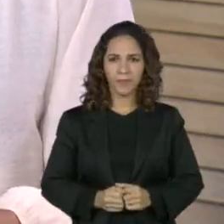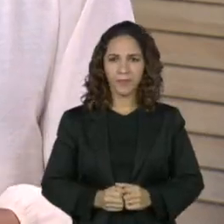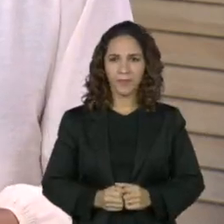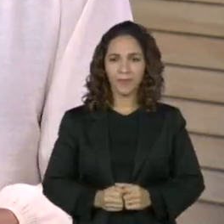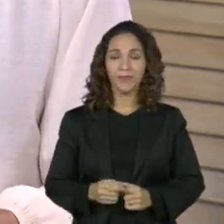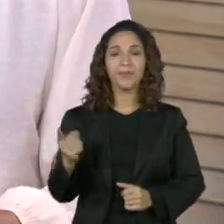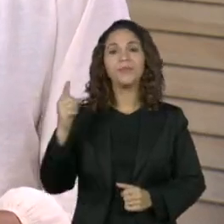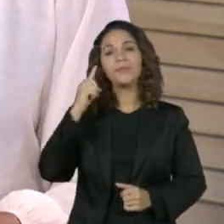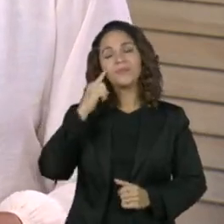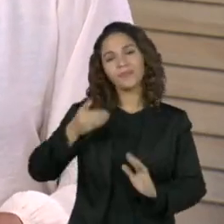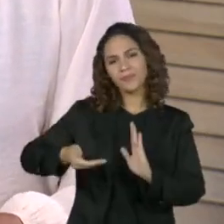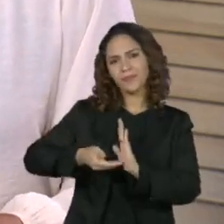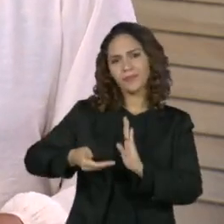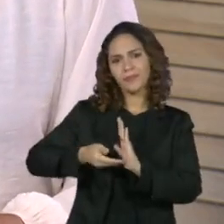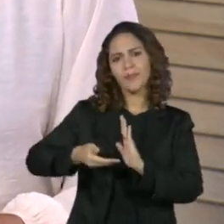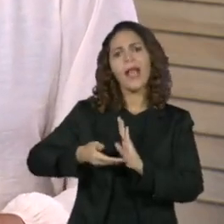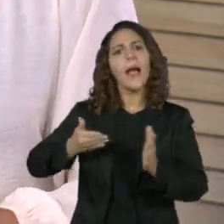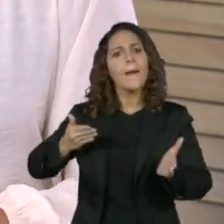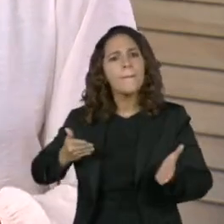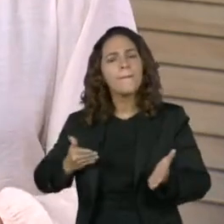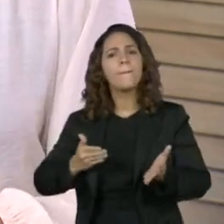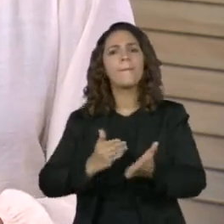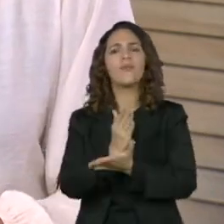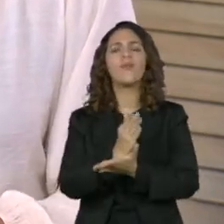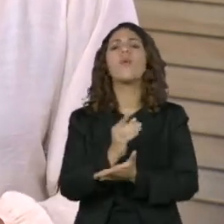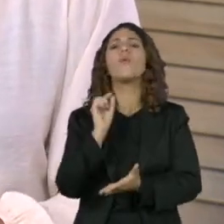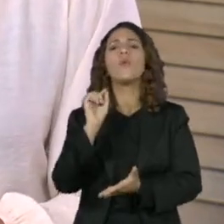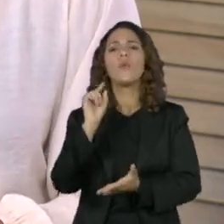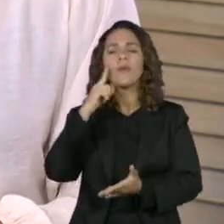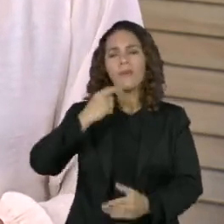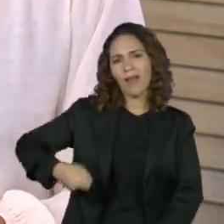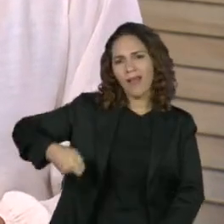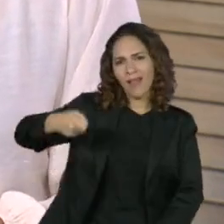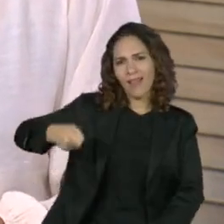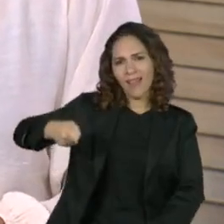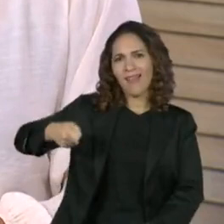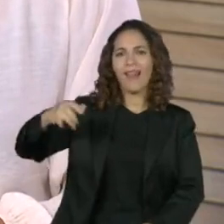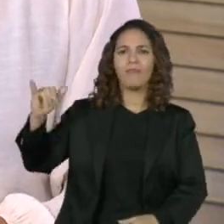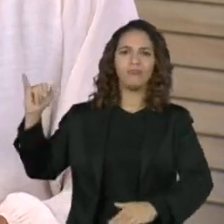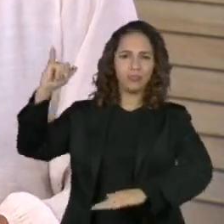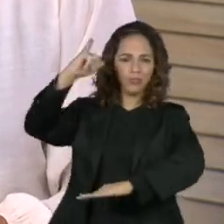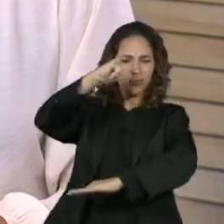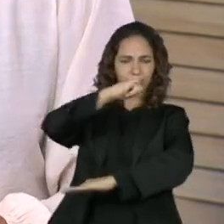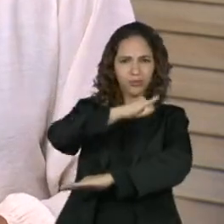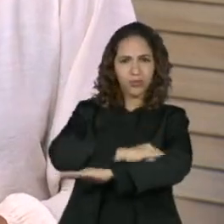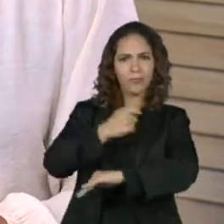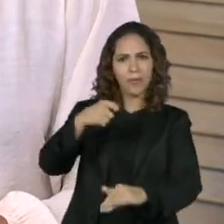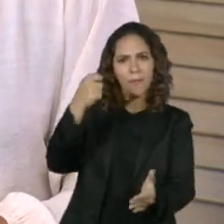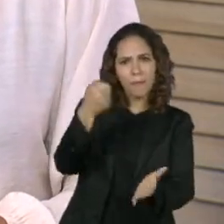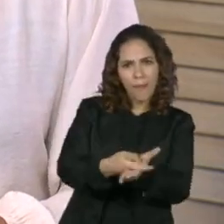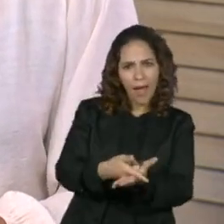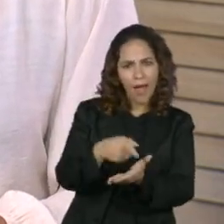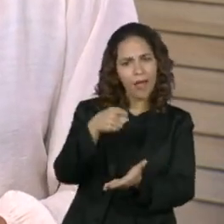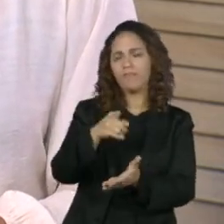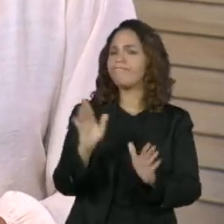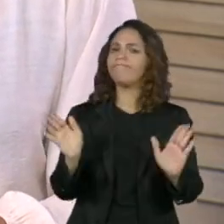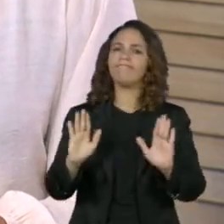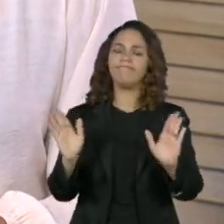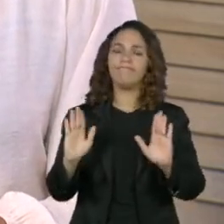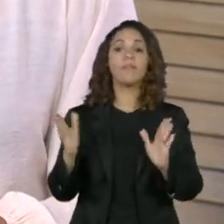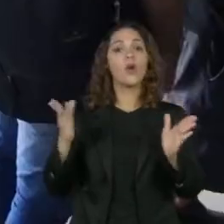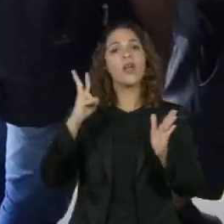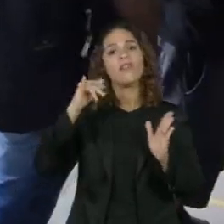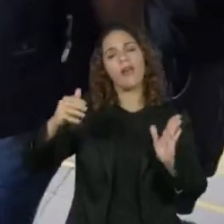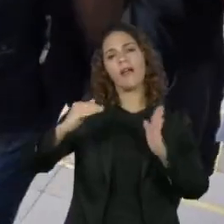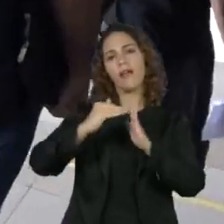A Câmara dos Deputados aprovou a derrubada da cobrança por bagagens despachadas em voos no Brasil. O texto agora vai ao